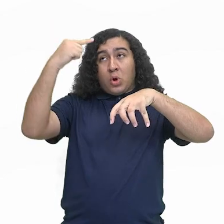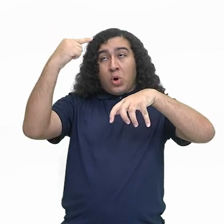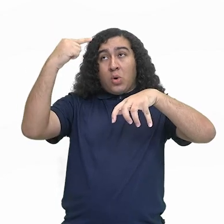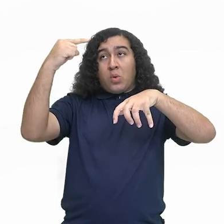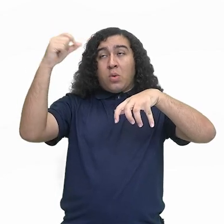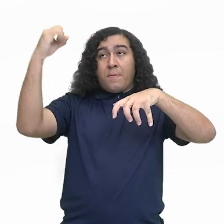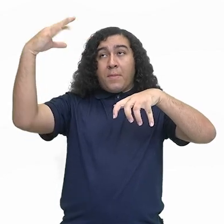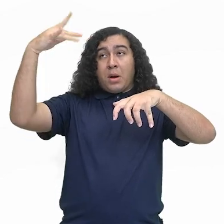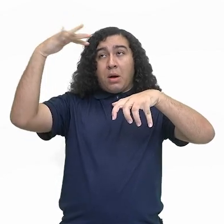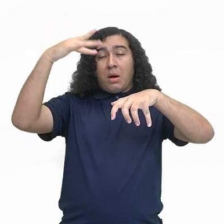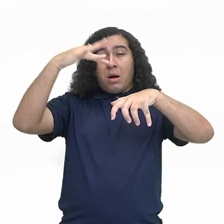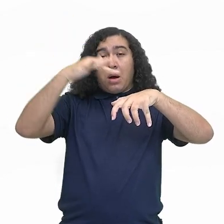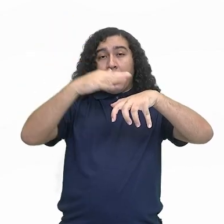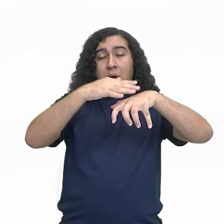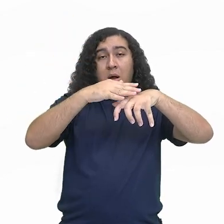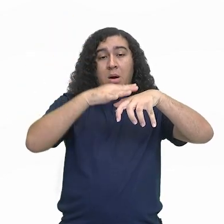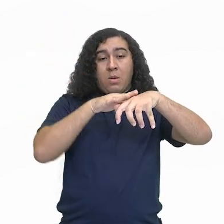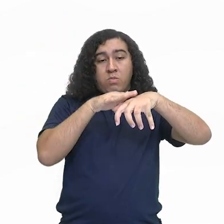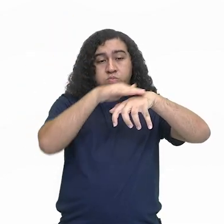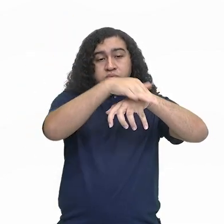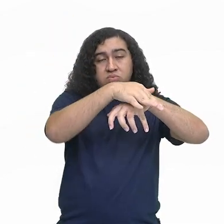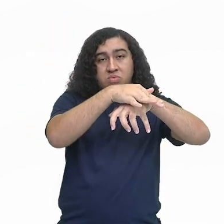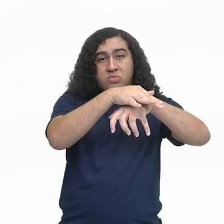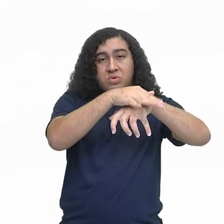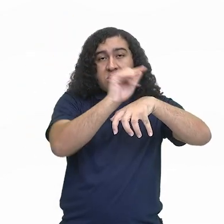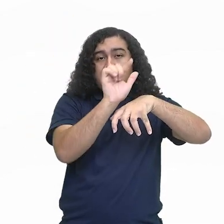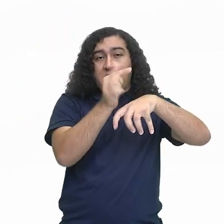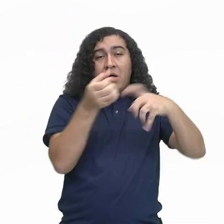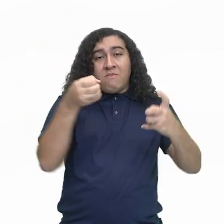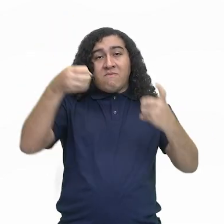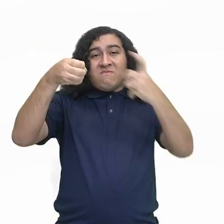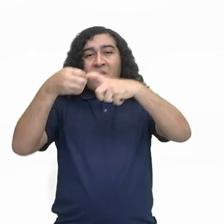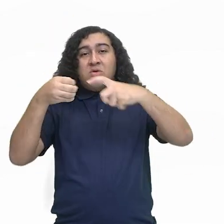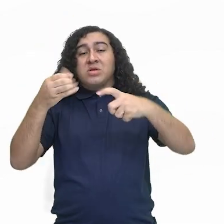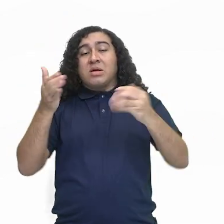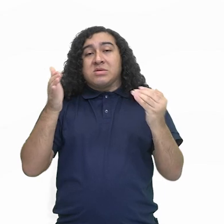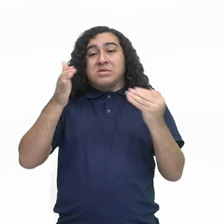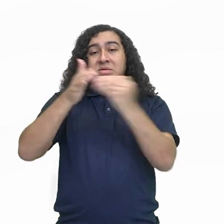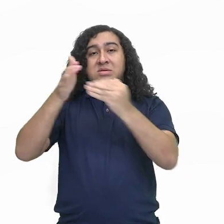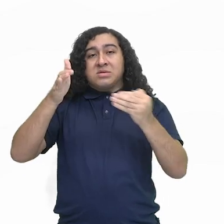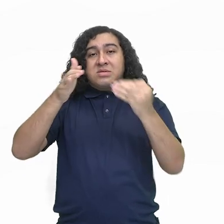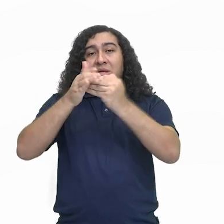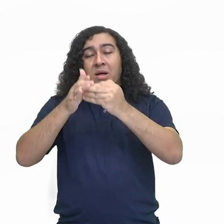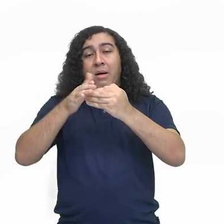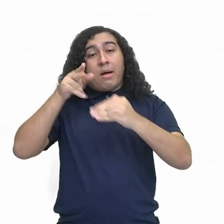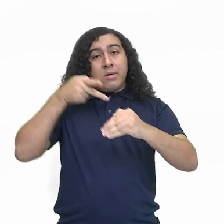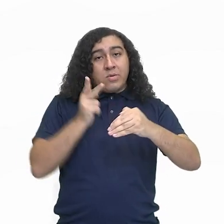a gente não tivesse isso, gente, essa retenção, né, nós teríamos ali